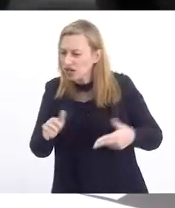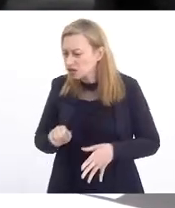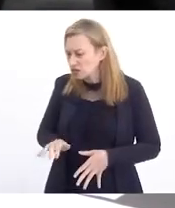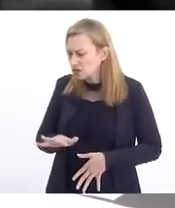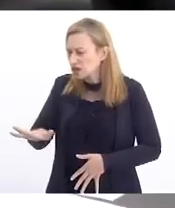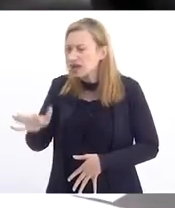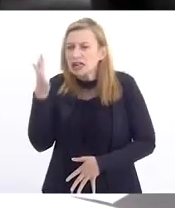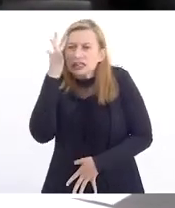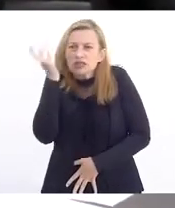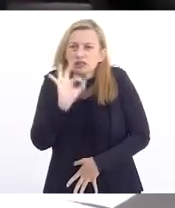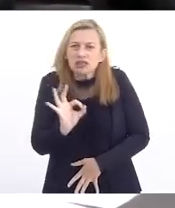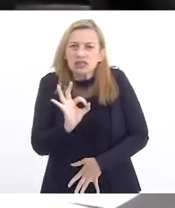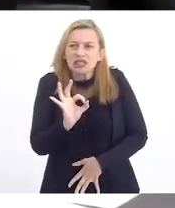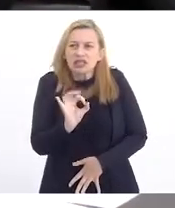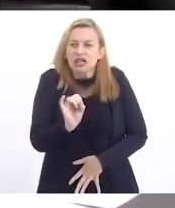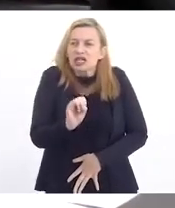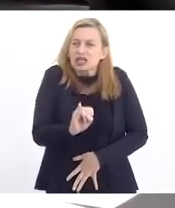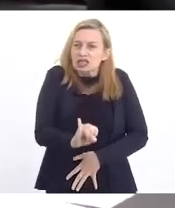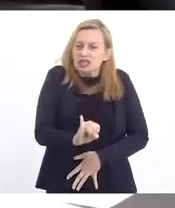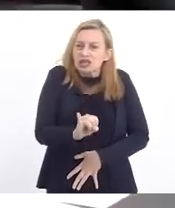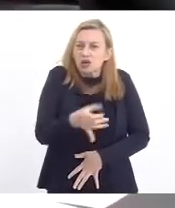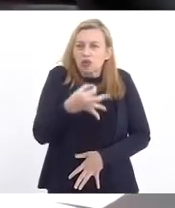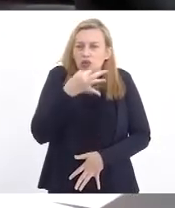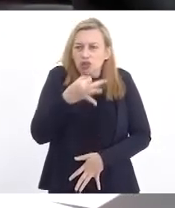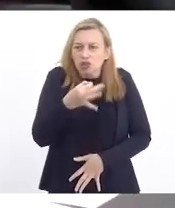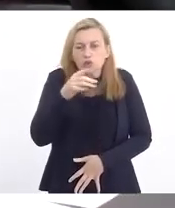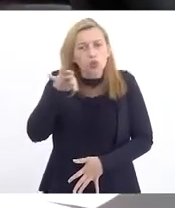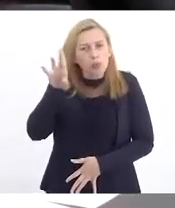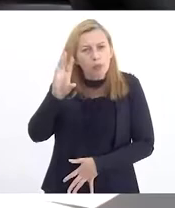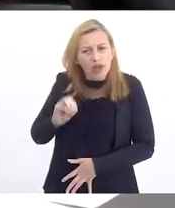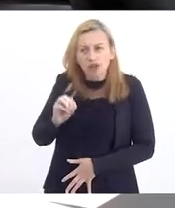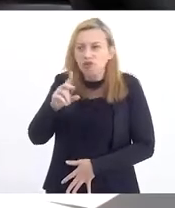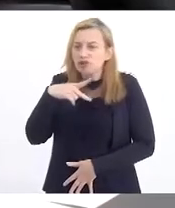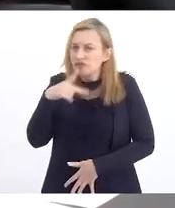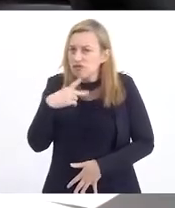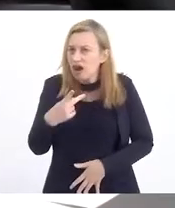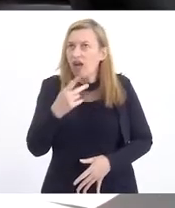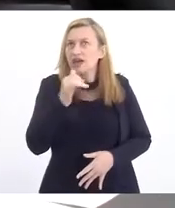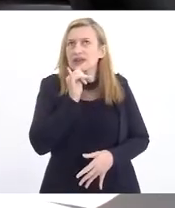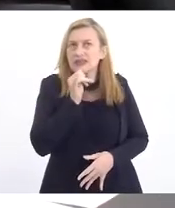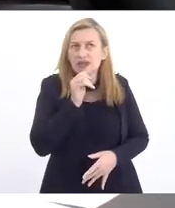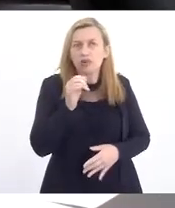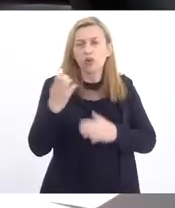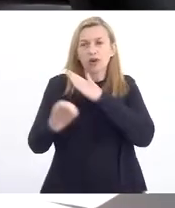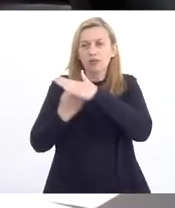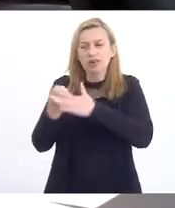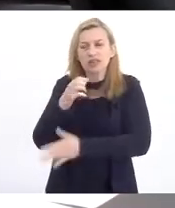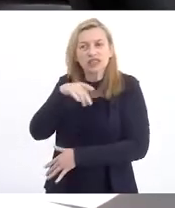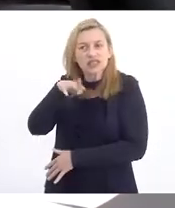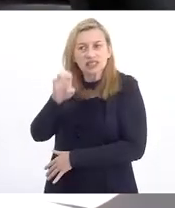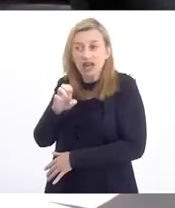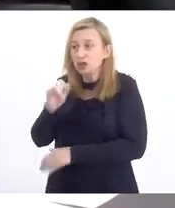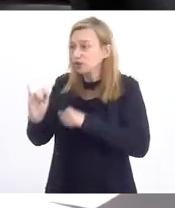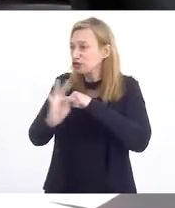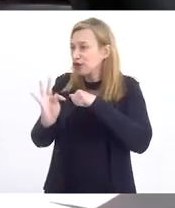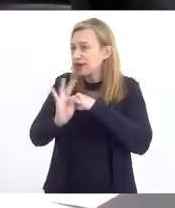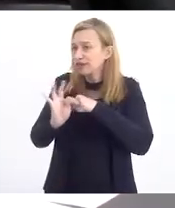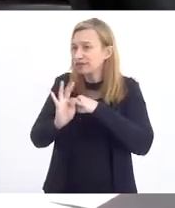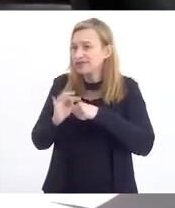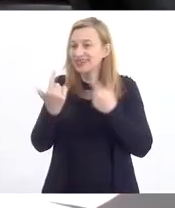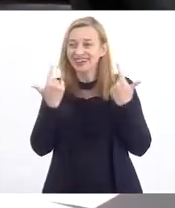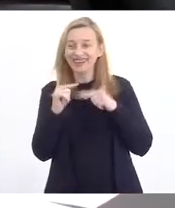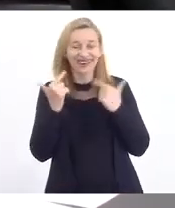se essa é a posição do Humberto. Quando a gente fala isso, por exemplo, com a SEDAI, os técnicos da SEDAI ficam